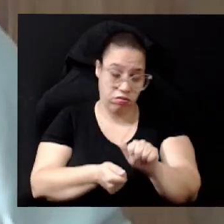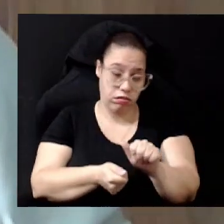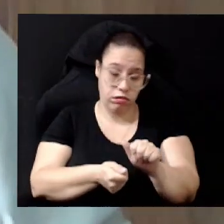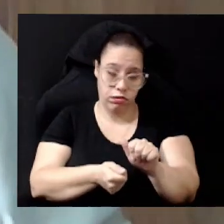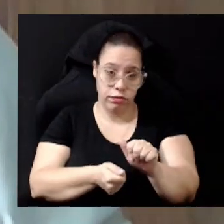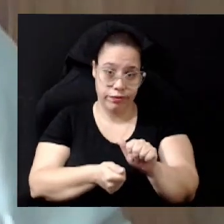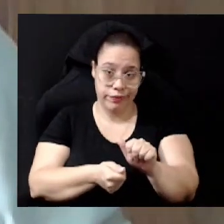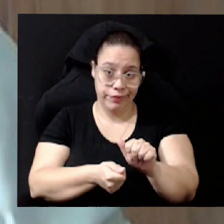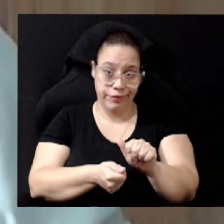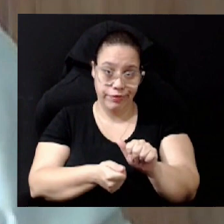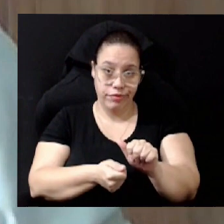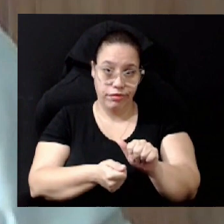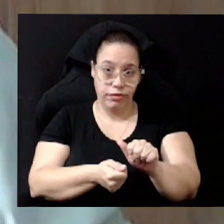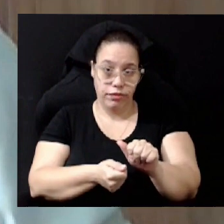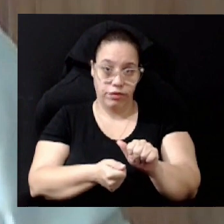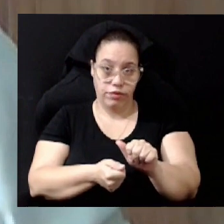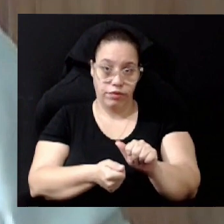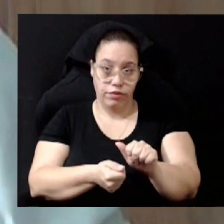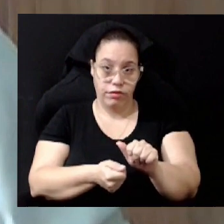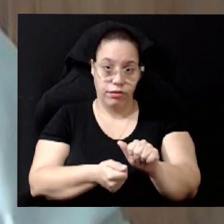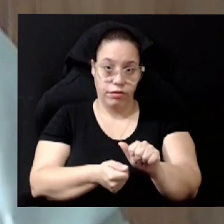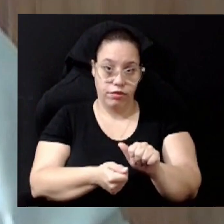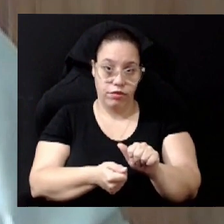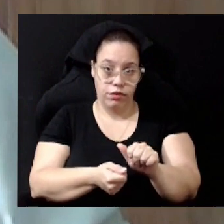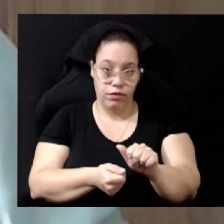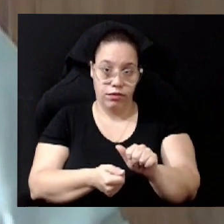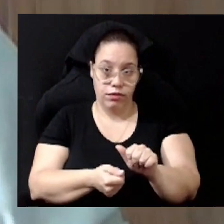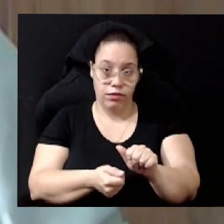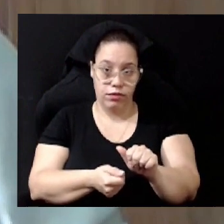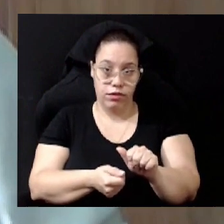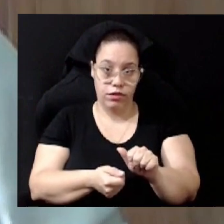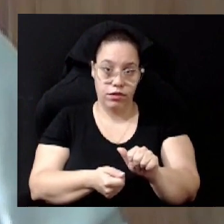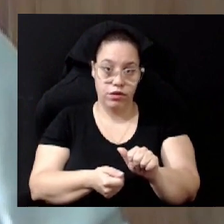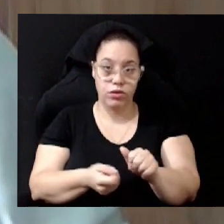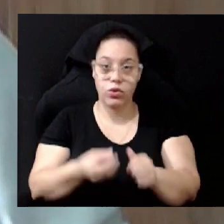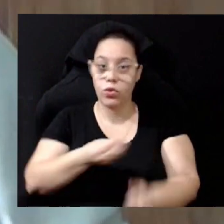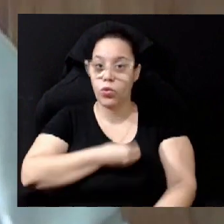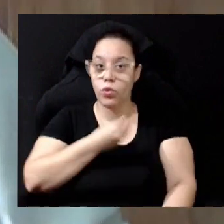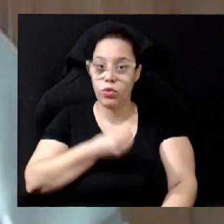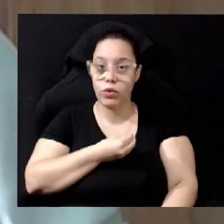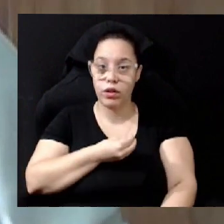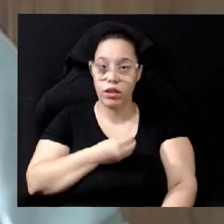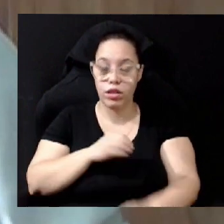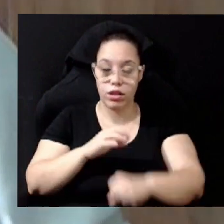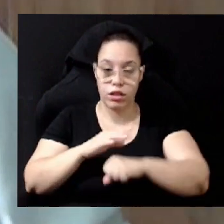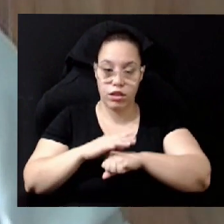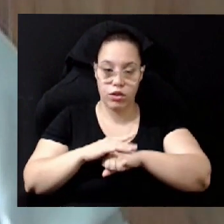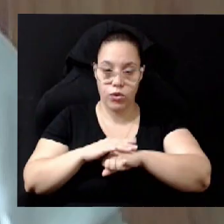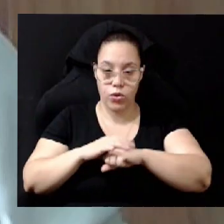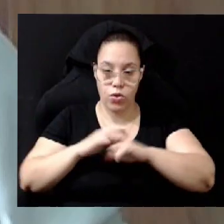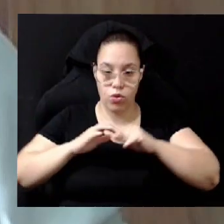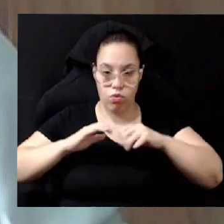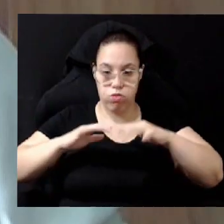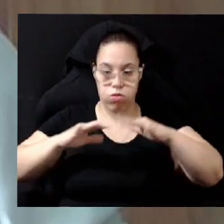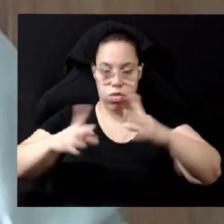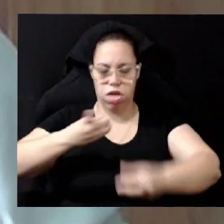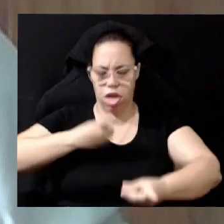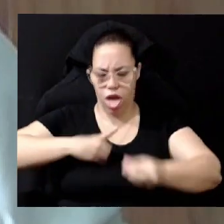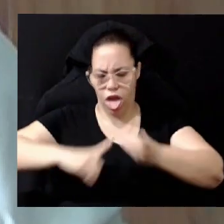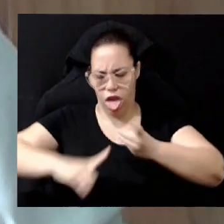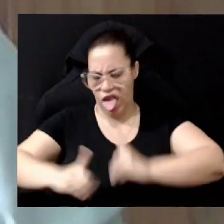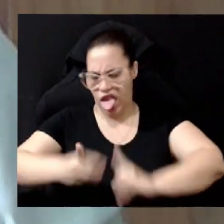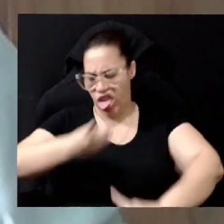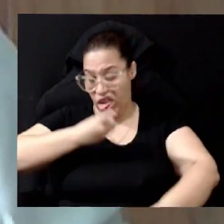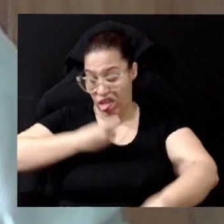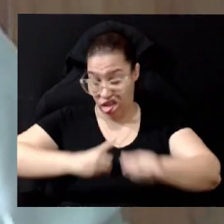mundo que é cada vez mais depressivo, por exemplo, né? A gente está vivendo uma epidemia